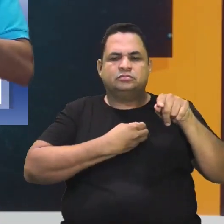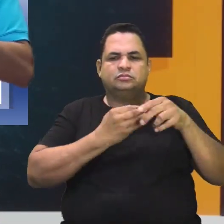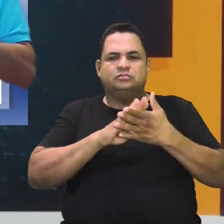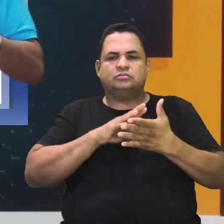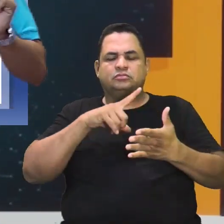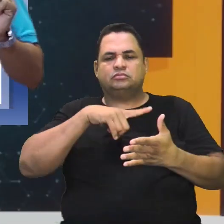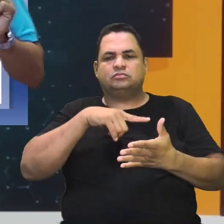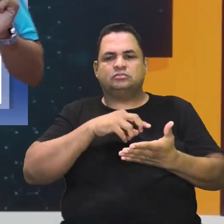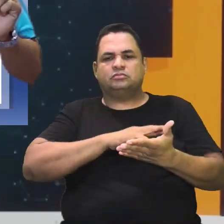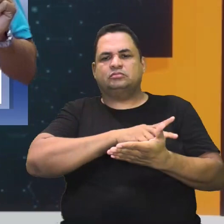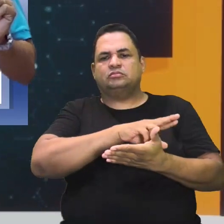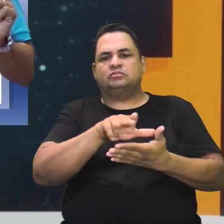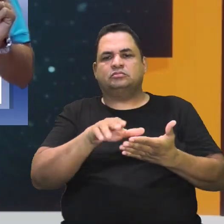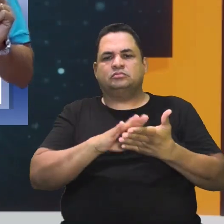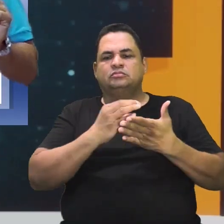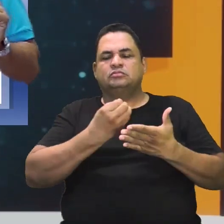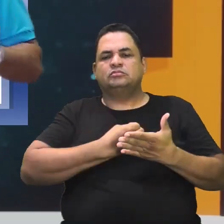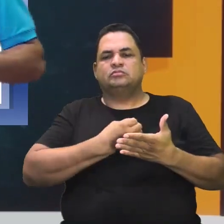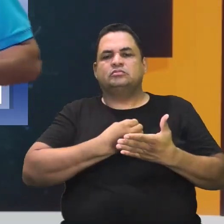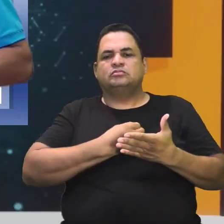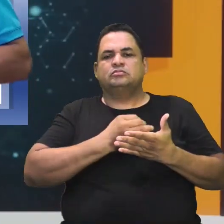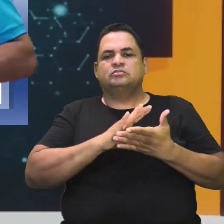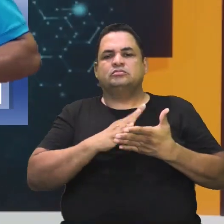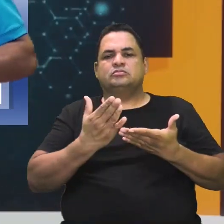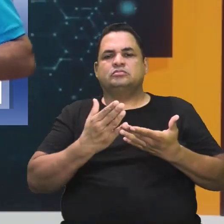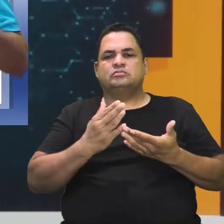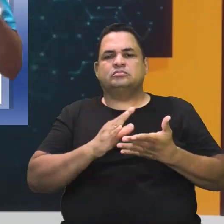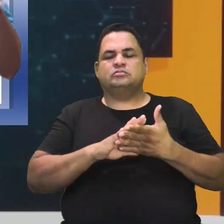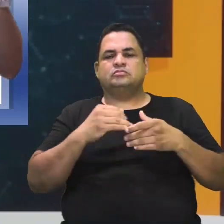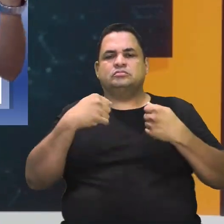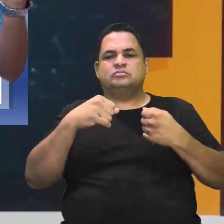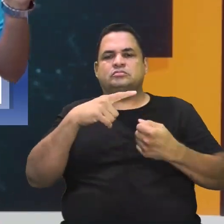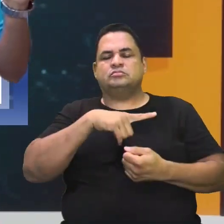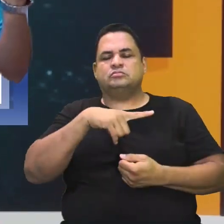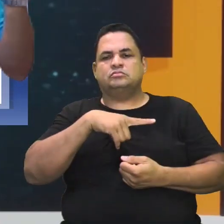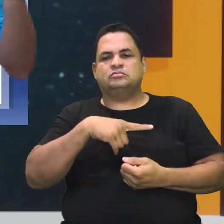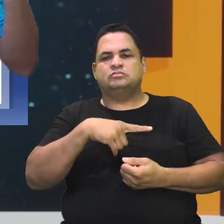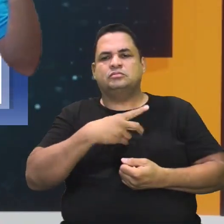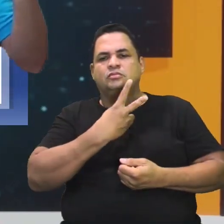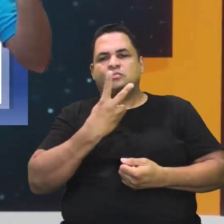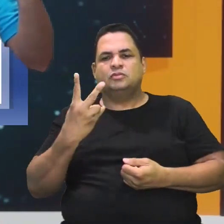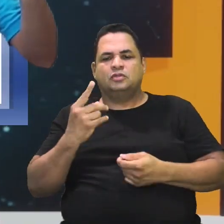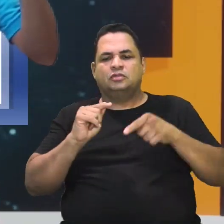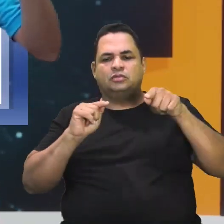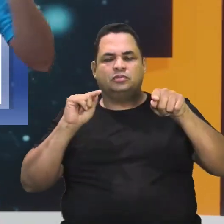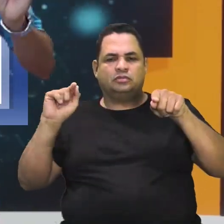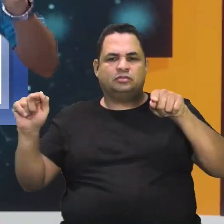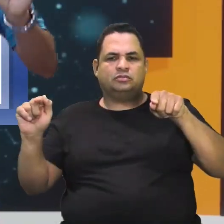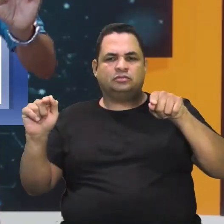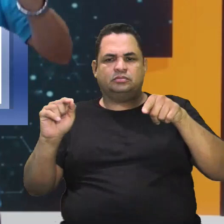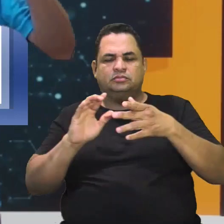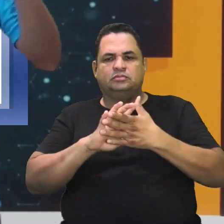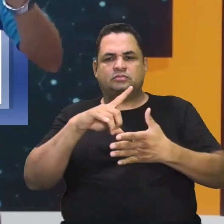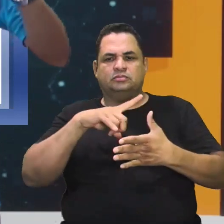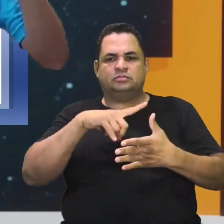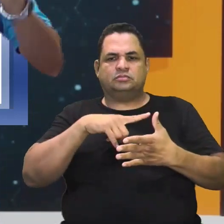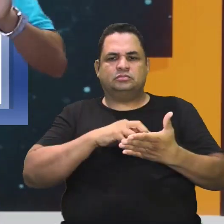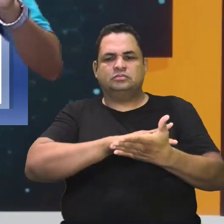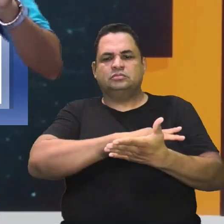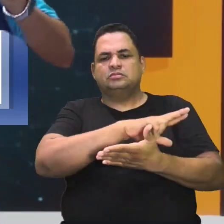existem infinitos outros números reais. Para ter uma reta, eu tenho que ter 2 pontos. Então, entre esses 2 pontos, vai